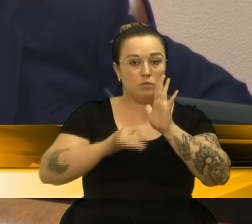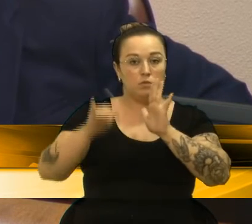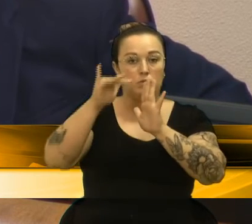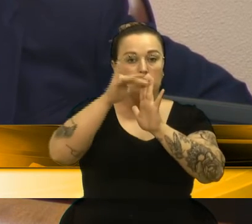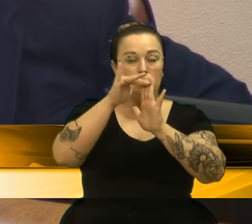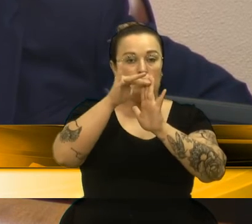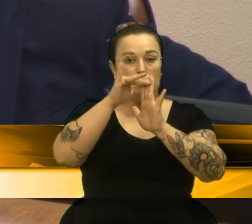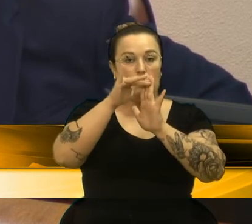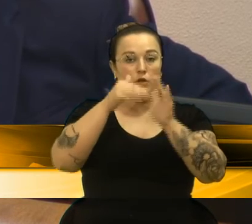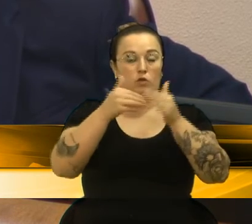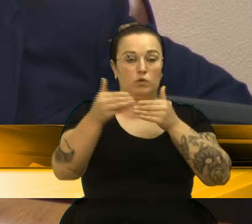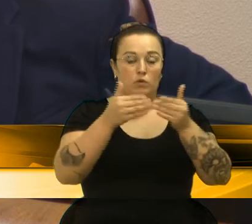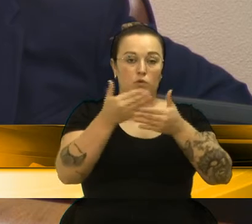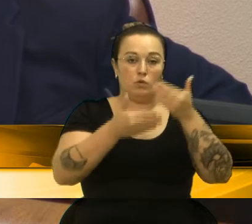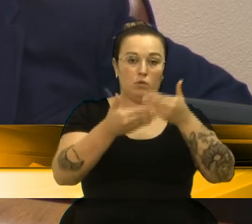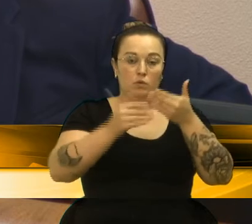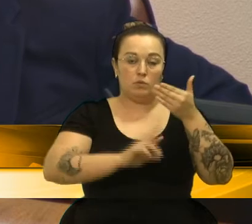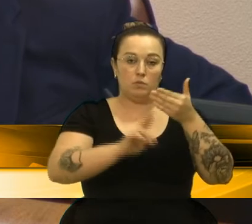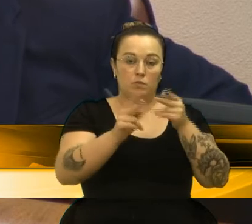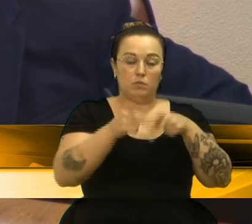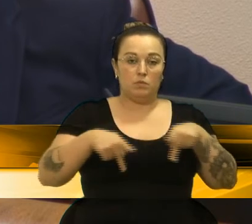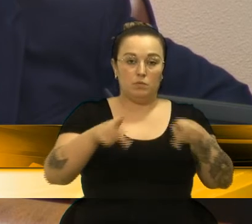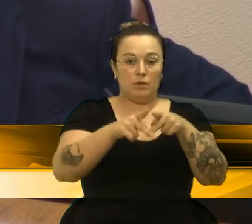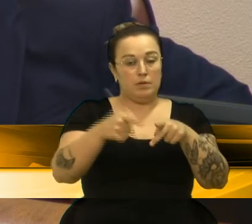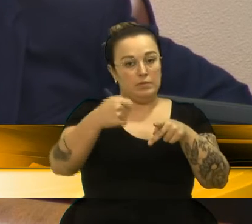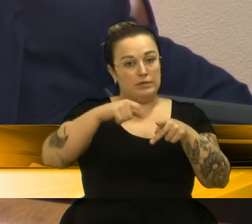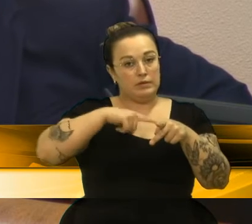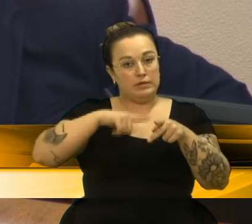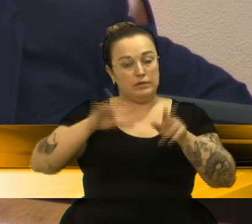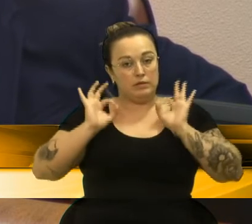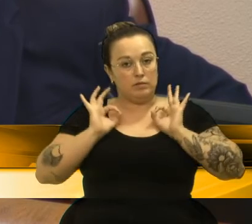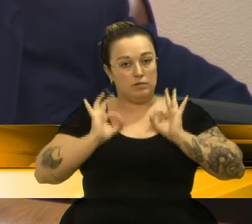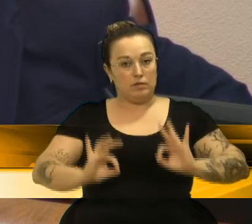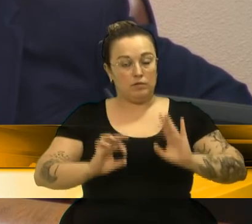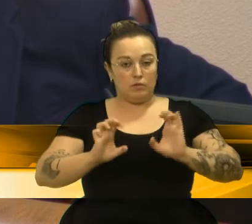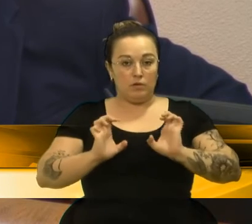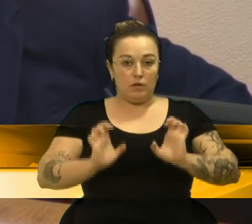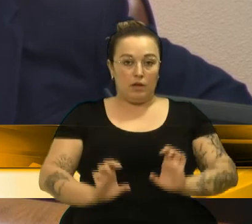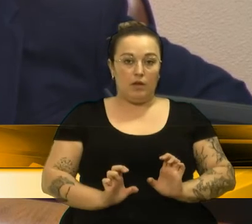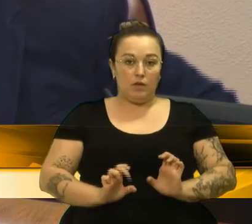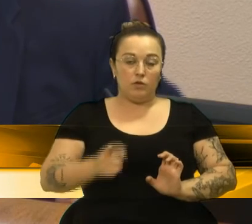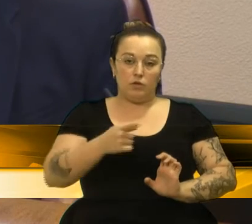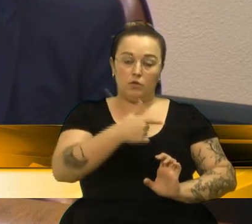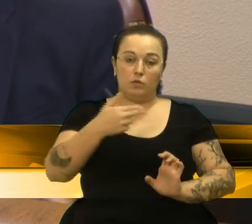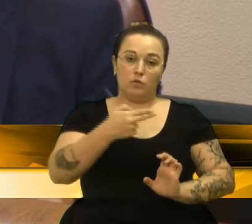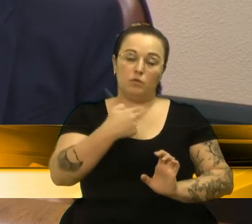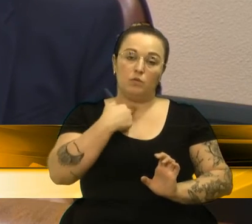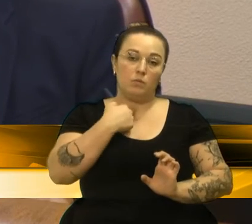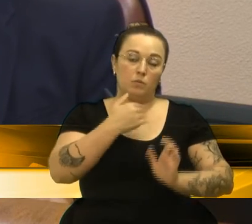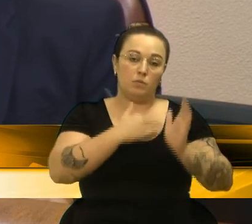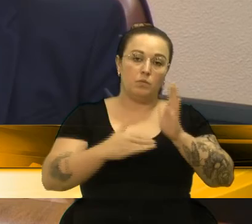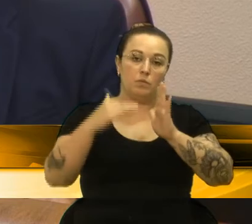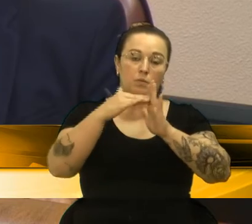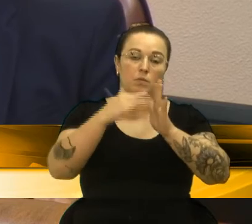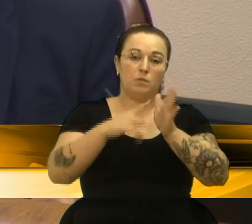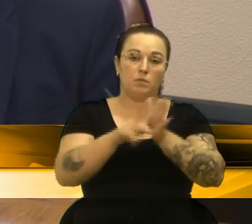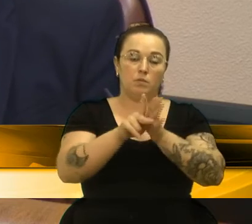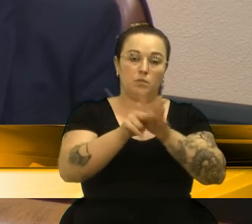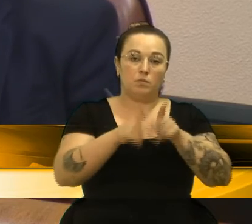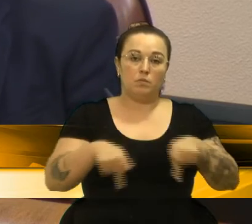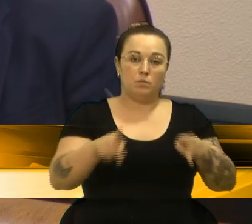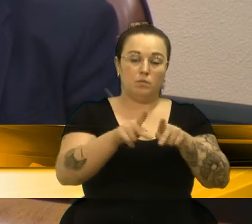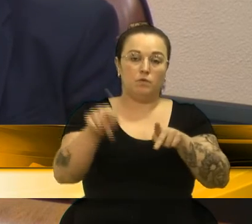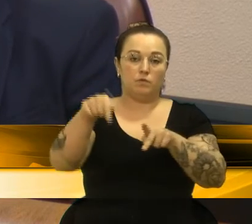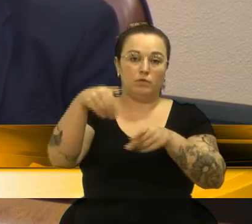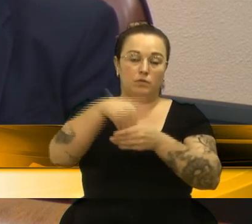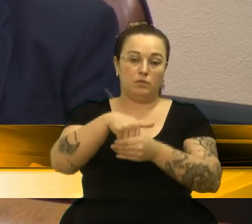toda e qualquer representação popular exige um mínimo de decência que não pode ser ultrapassado sob pena de desrespeito ao próprio povo que a conferiu. Se, por um